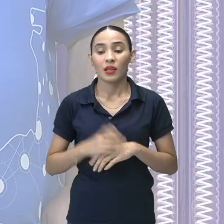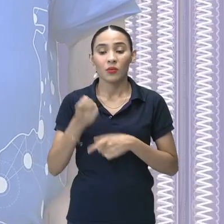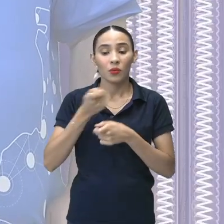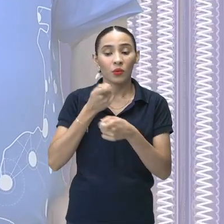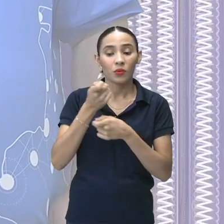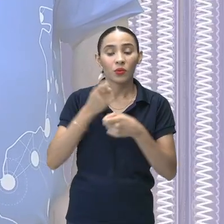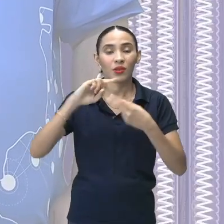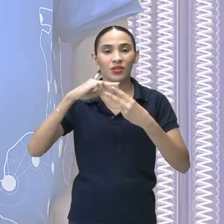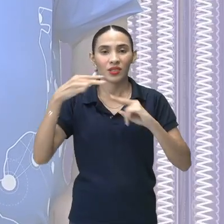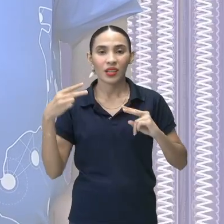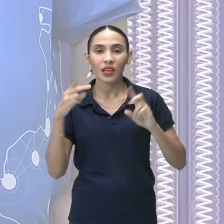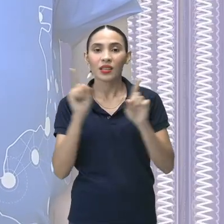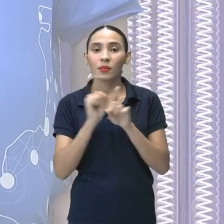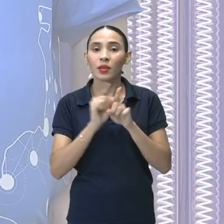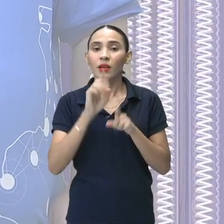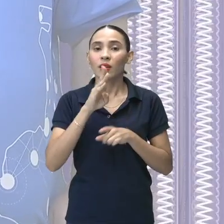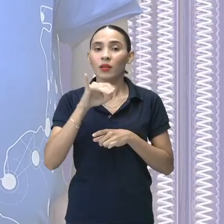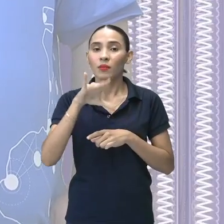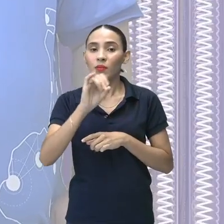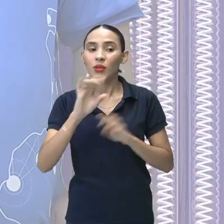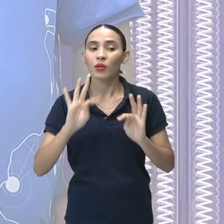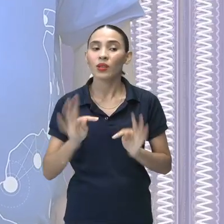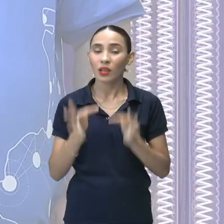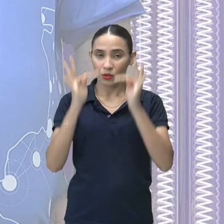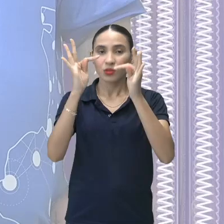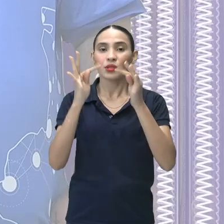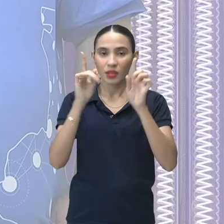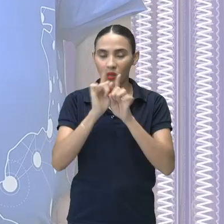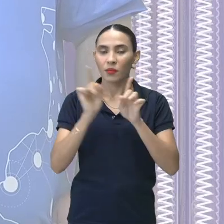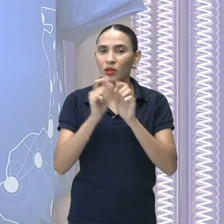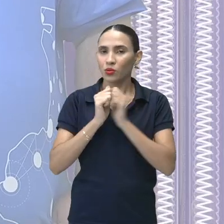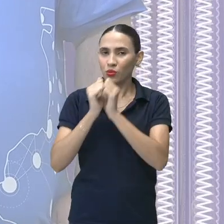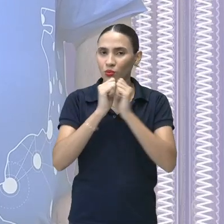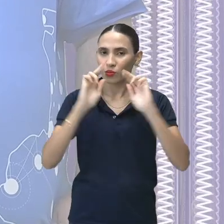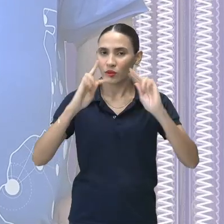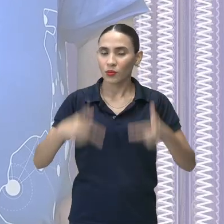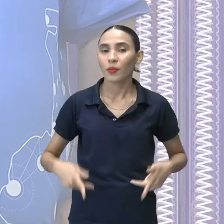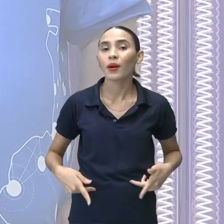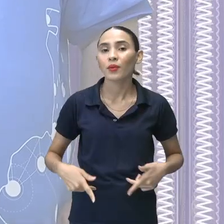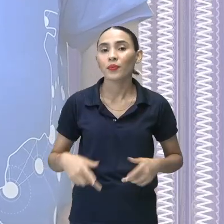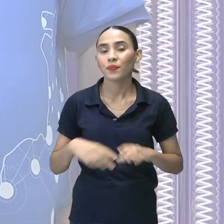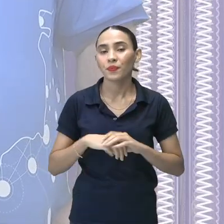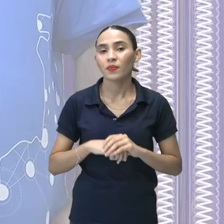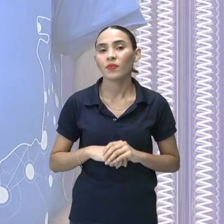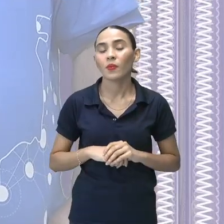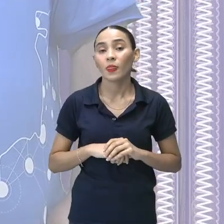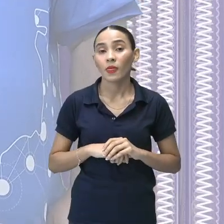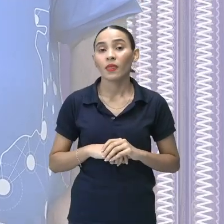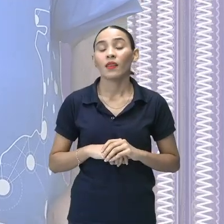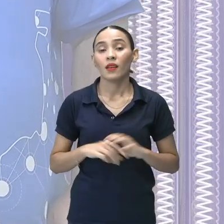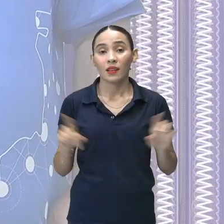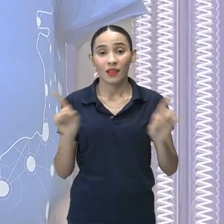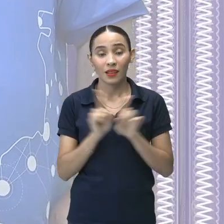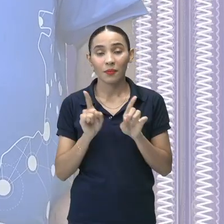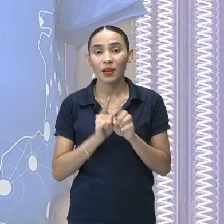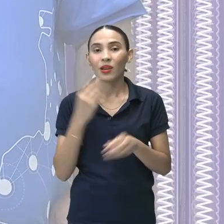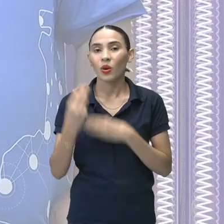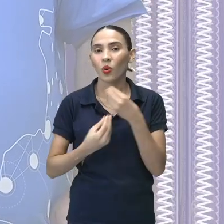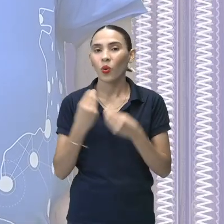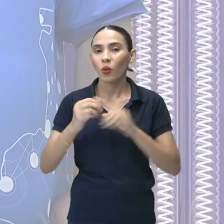das informações falsas, da fake news, afeta a confiança pública e a